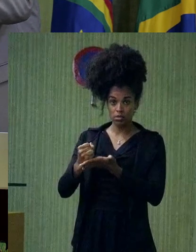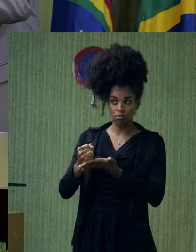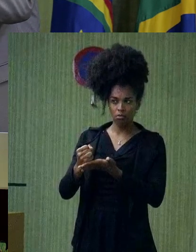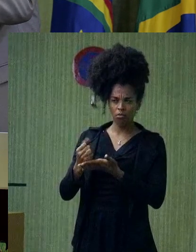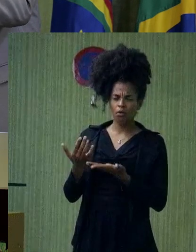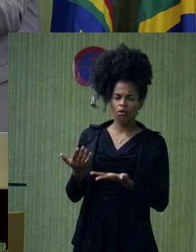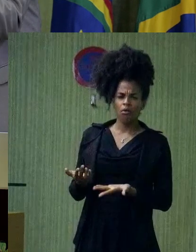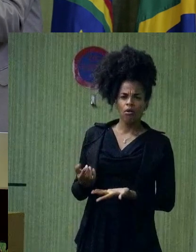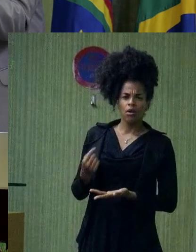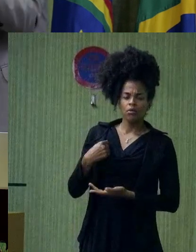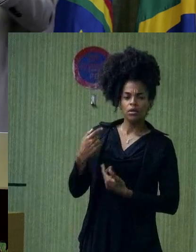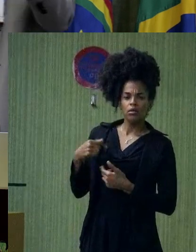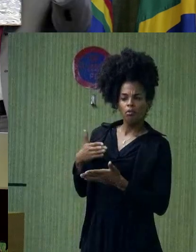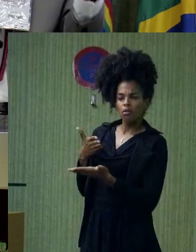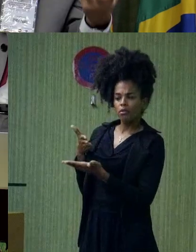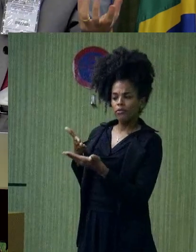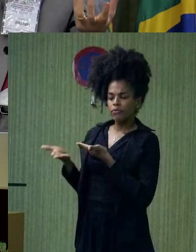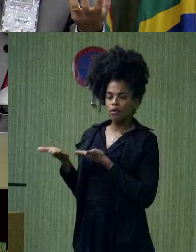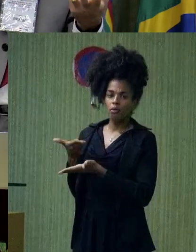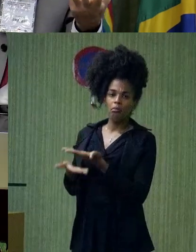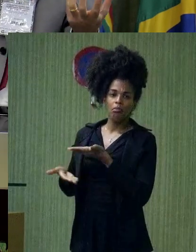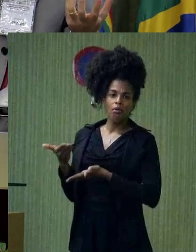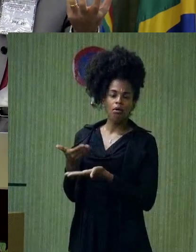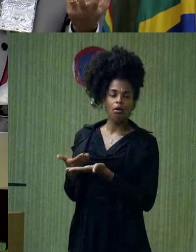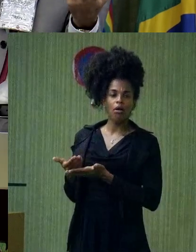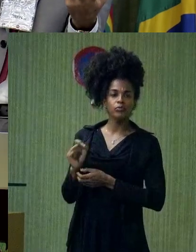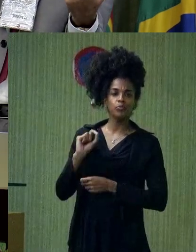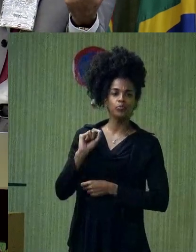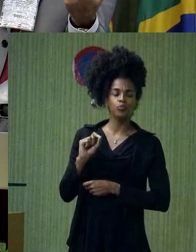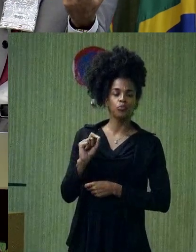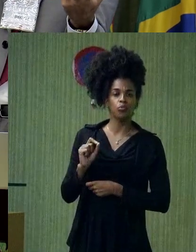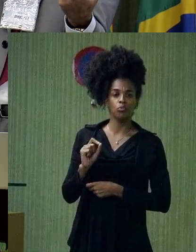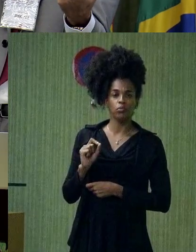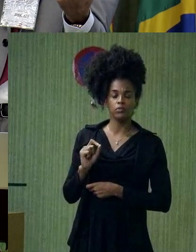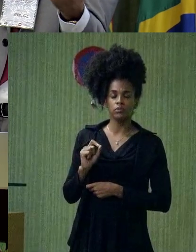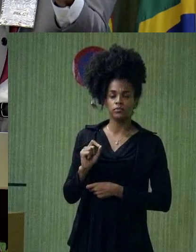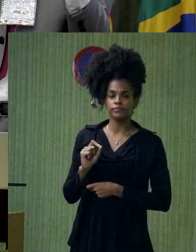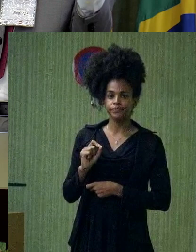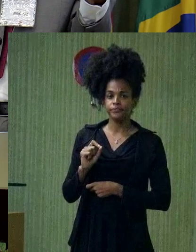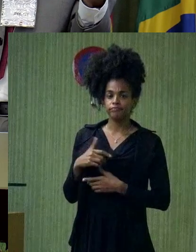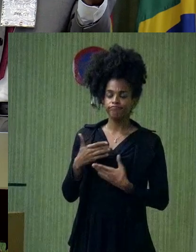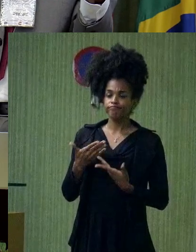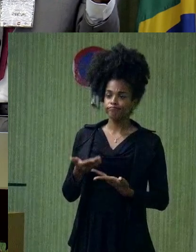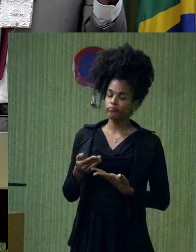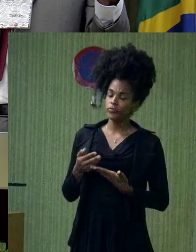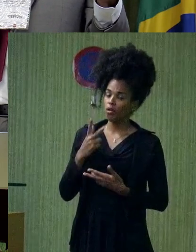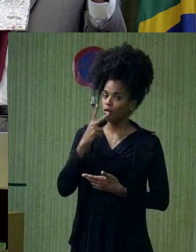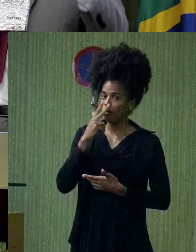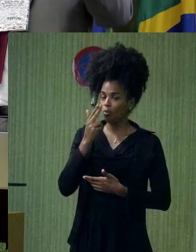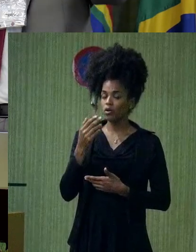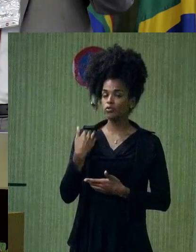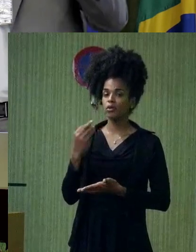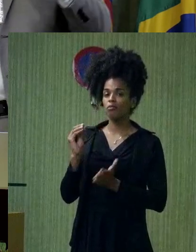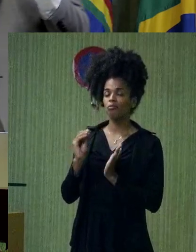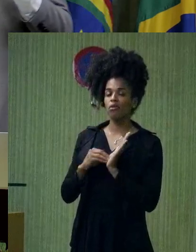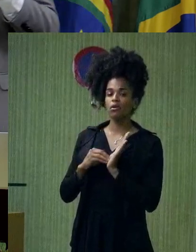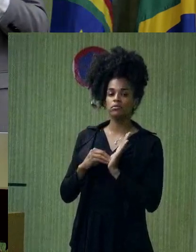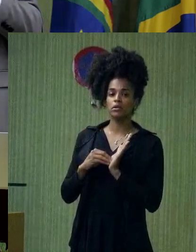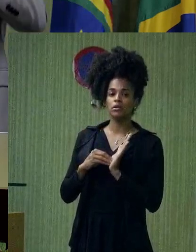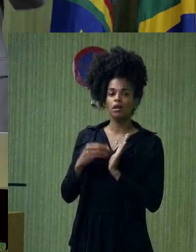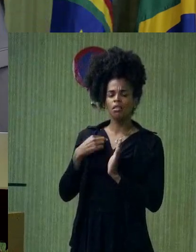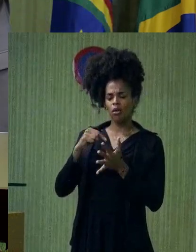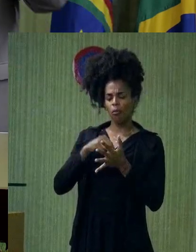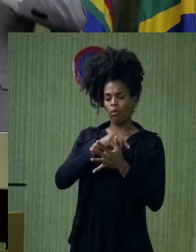extrajudicial você invoca um argumento judicial né então me parece que o que é que sobra vejam tem questões